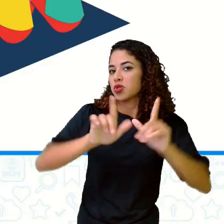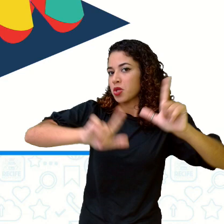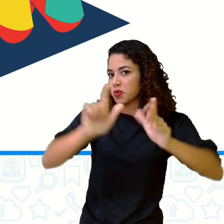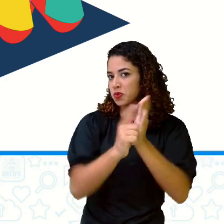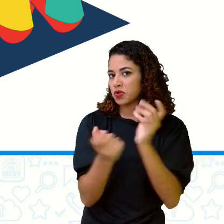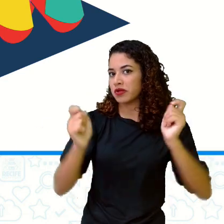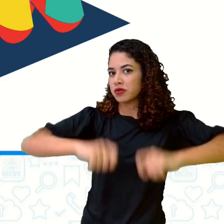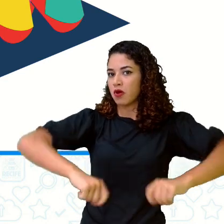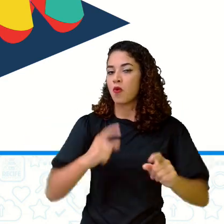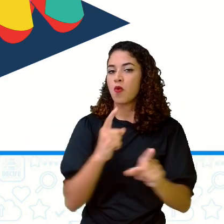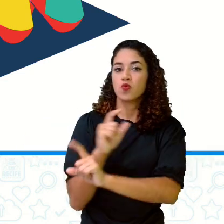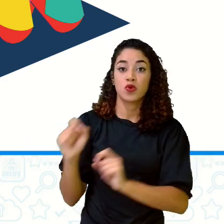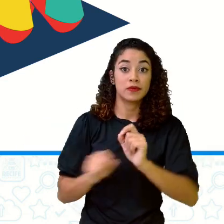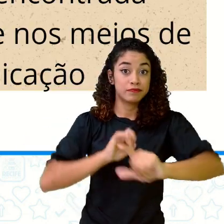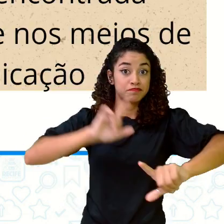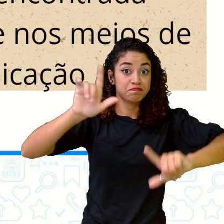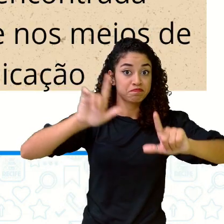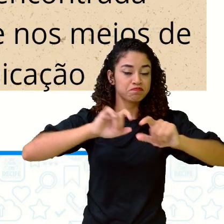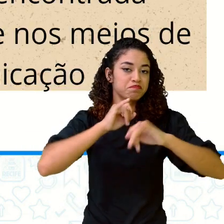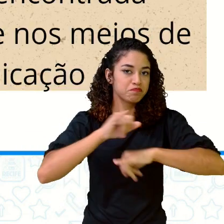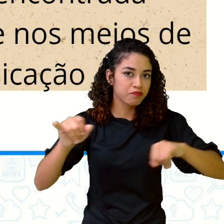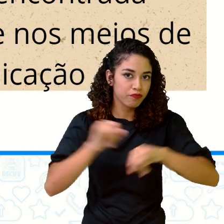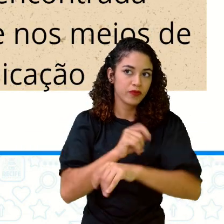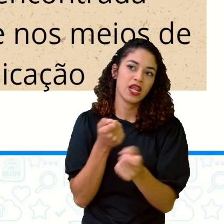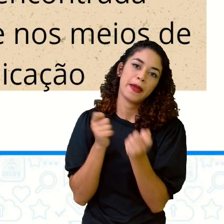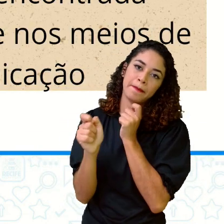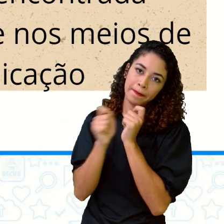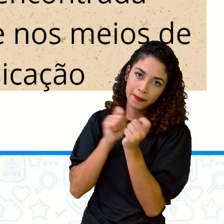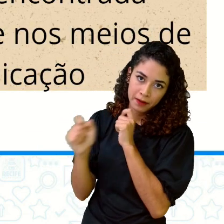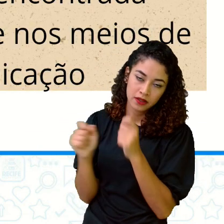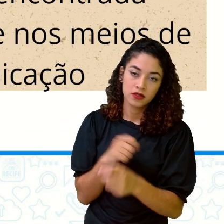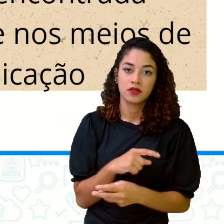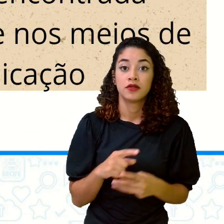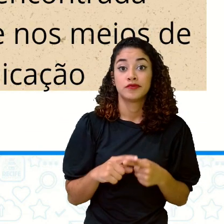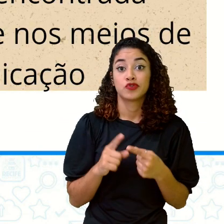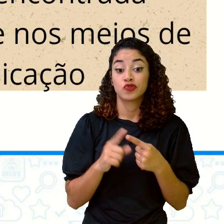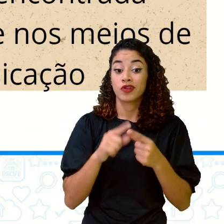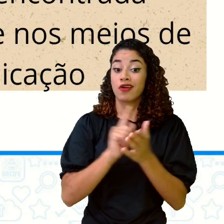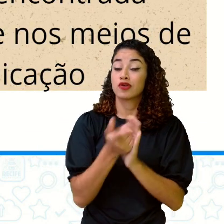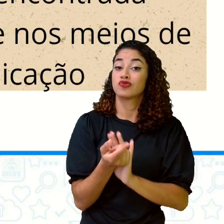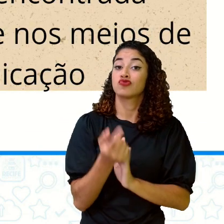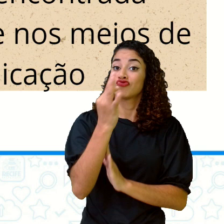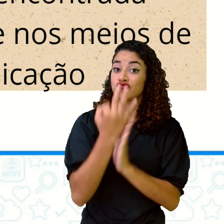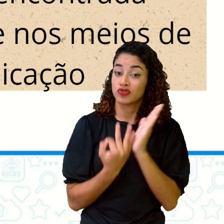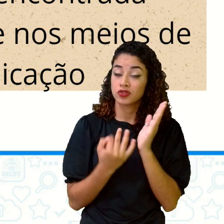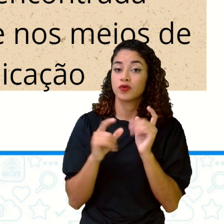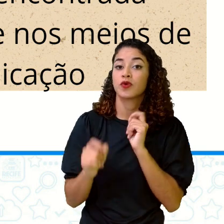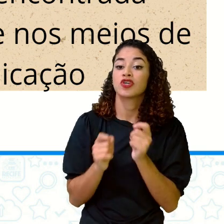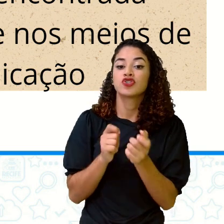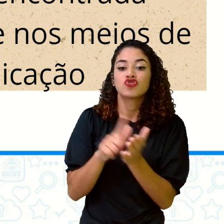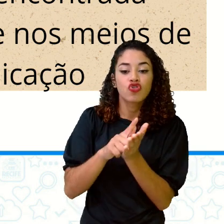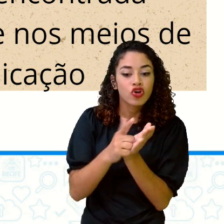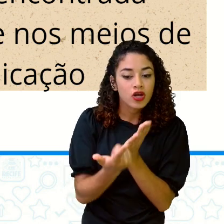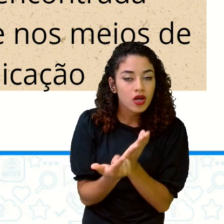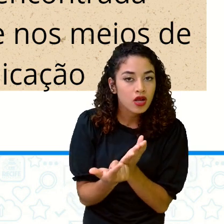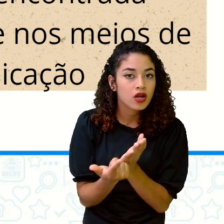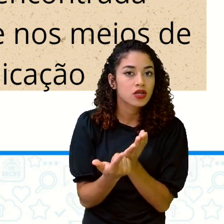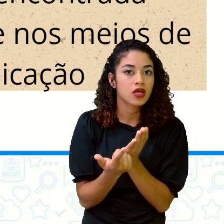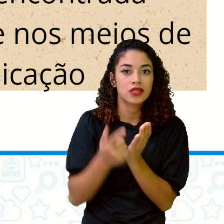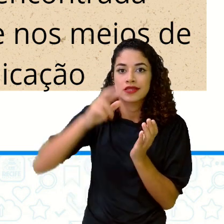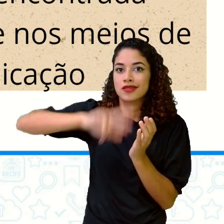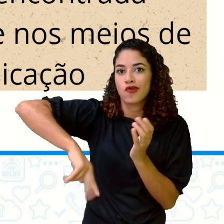podemos encontrar, notícia, reportagem, a notícia, um gênero textual, jornalístico, e não